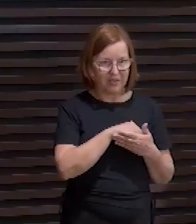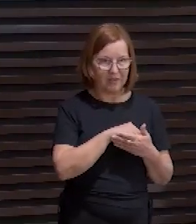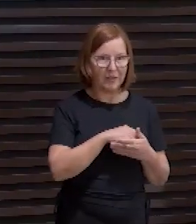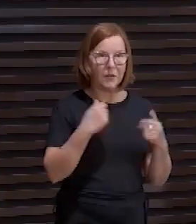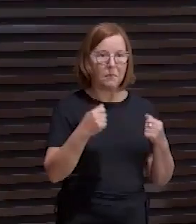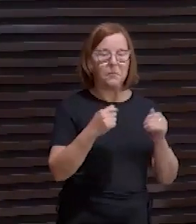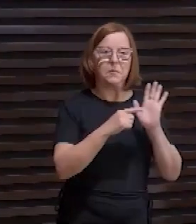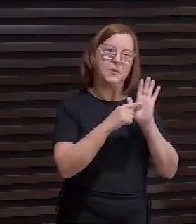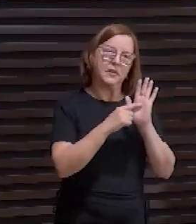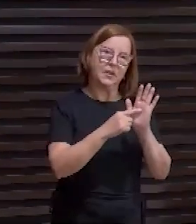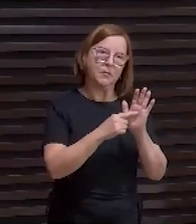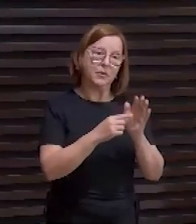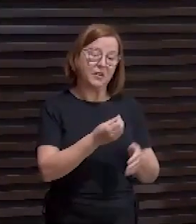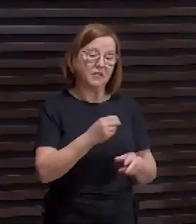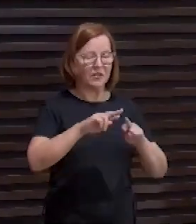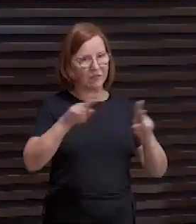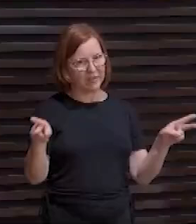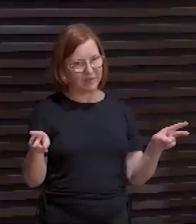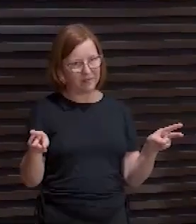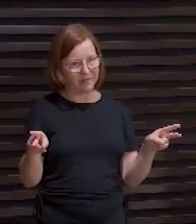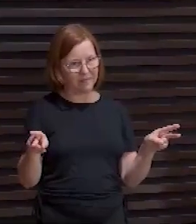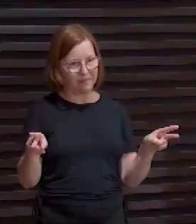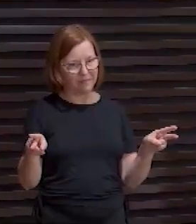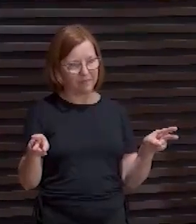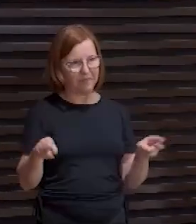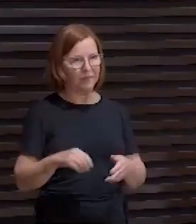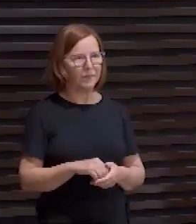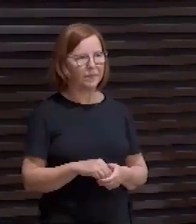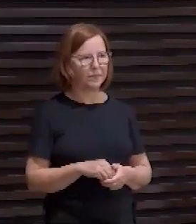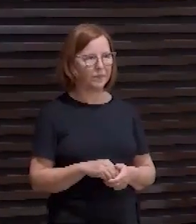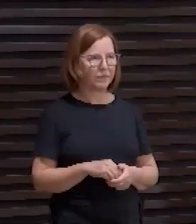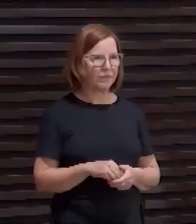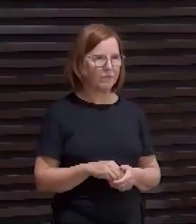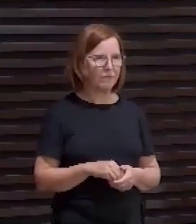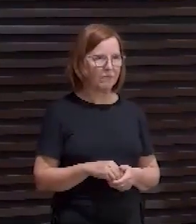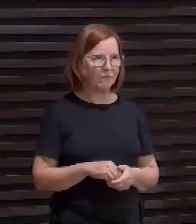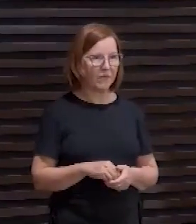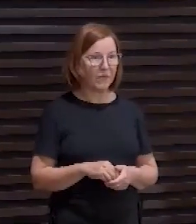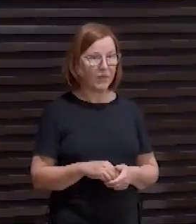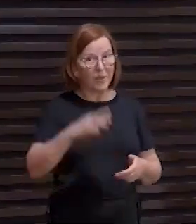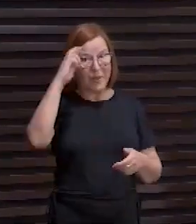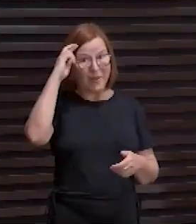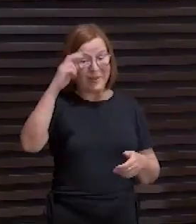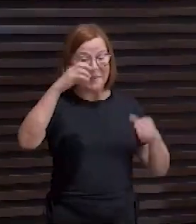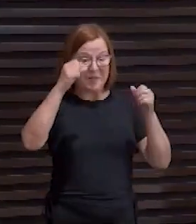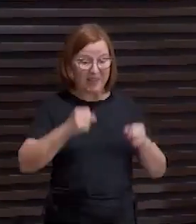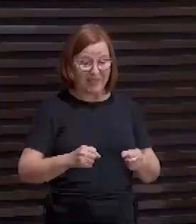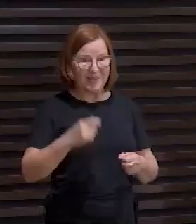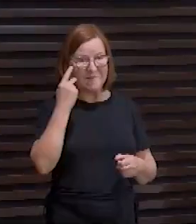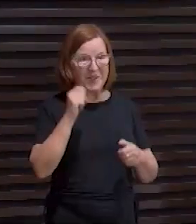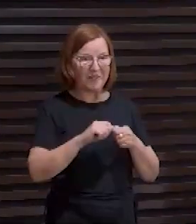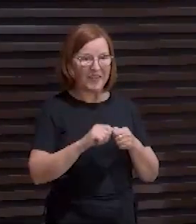pela nossa chegada, mas por conta daquele que está em nós. Que é poderoso para fazer infinitamente mais do que